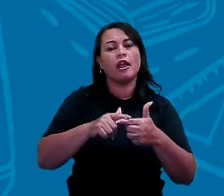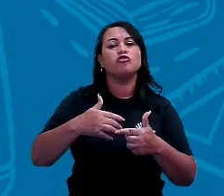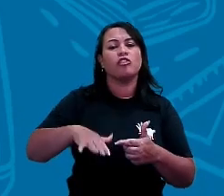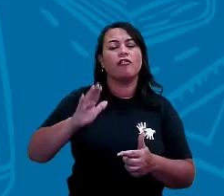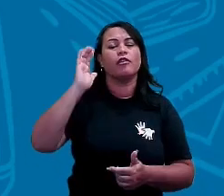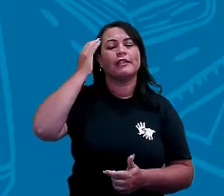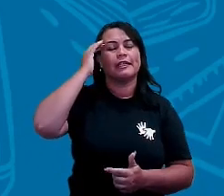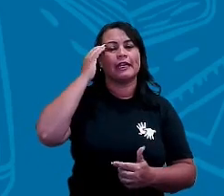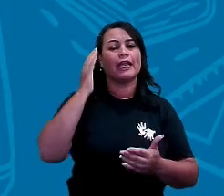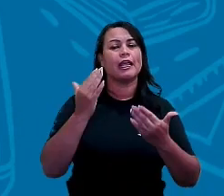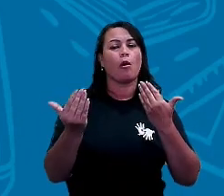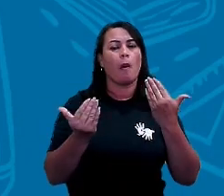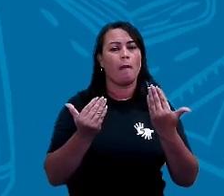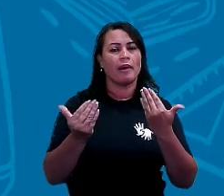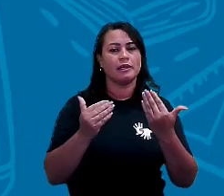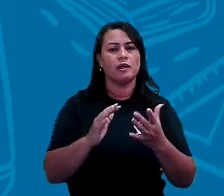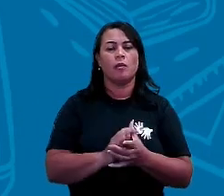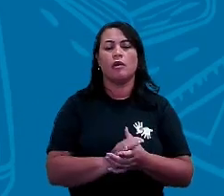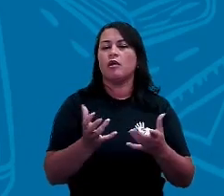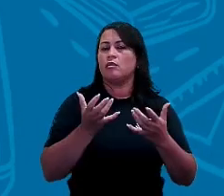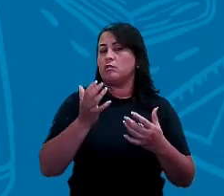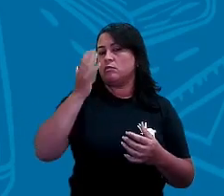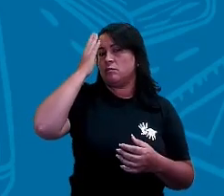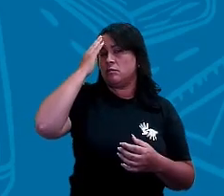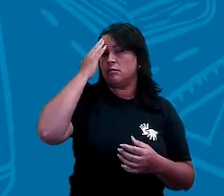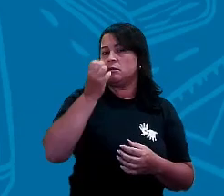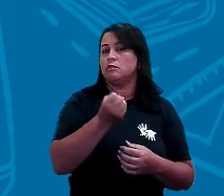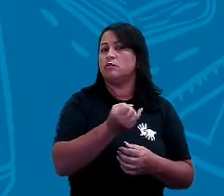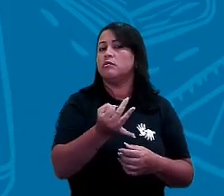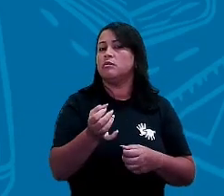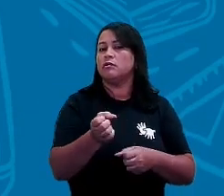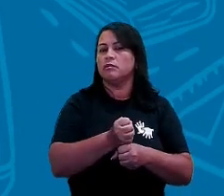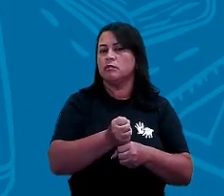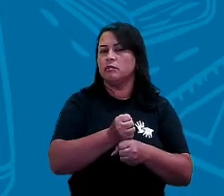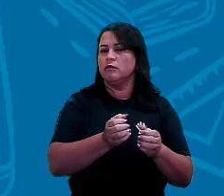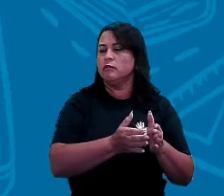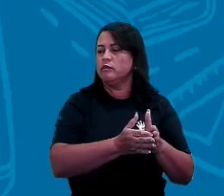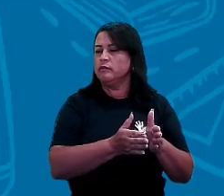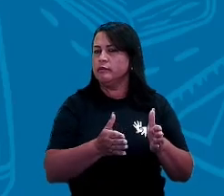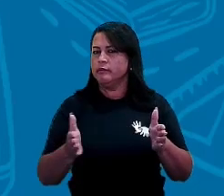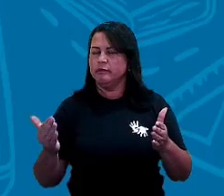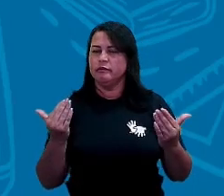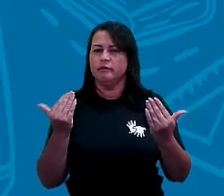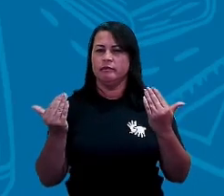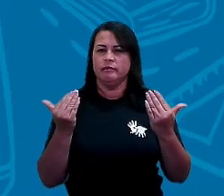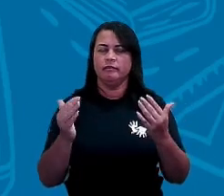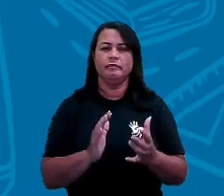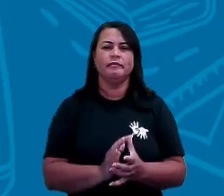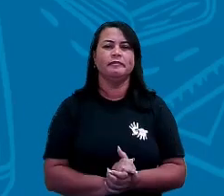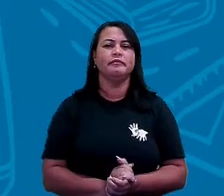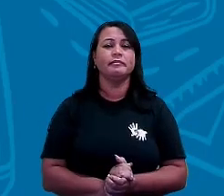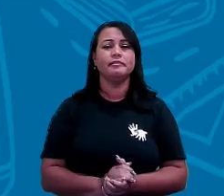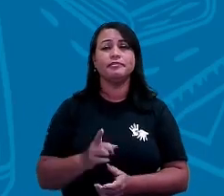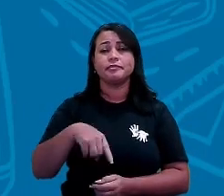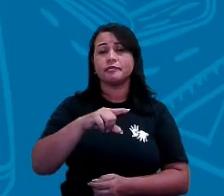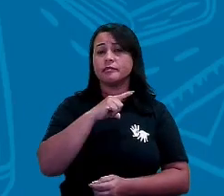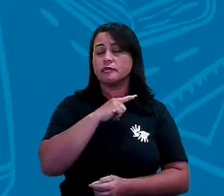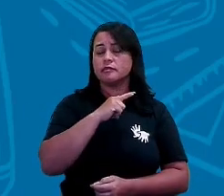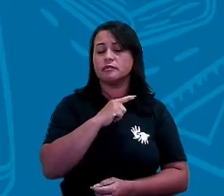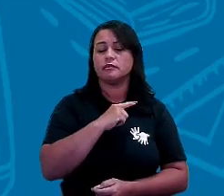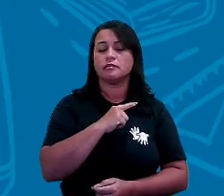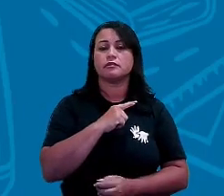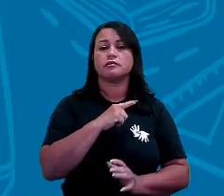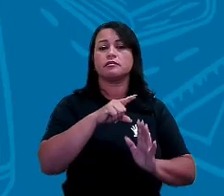uma comparação, tá? Eu quero saber aí quantos anos se passaram, então eu preciso comparar. Então, ó, você tem aí